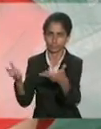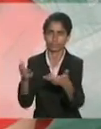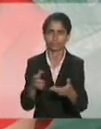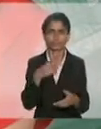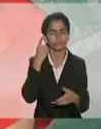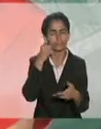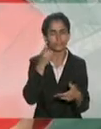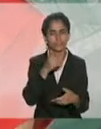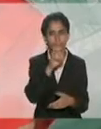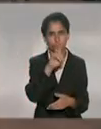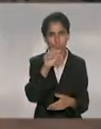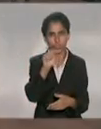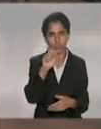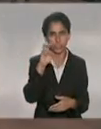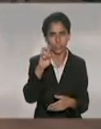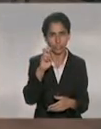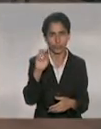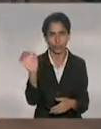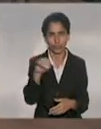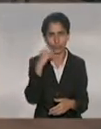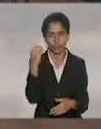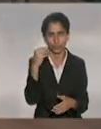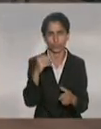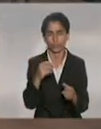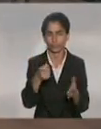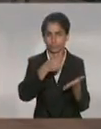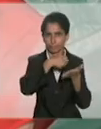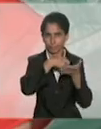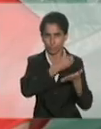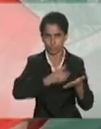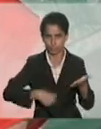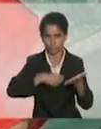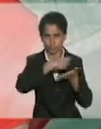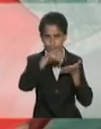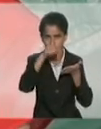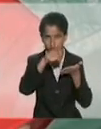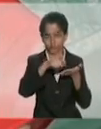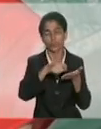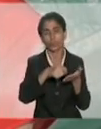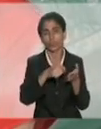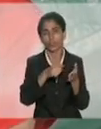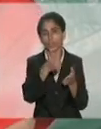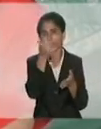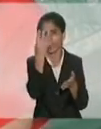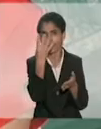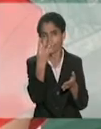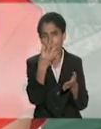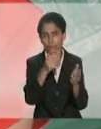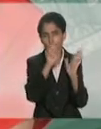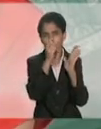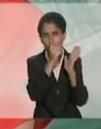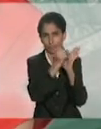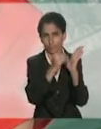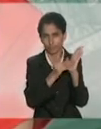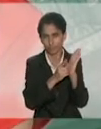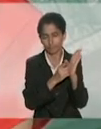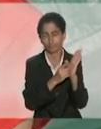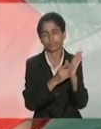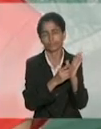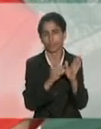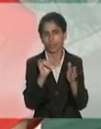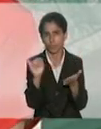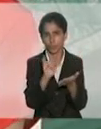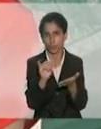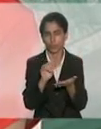Deputado, no dia 5 de outubro, o governo assinou mais 14 decretos de isenções fiscais. Eu vou ler aqui para o senhor quais foram